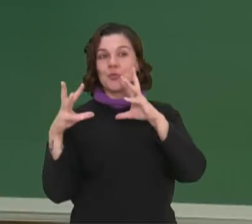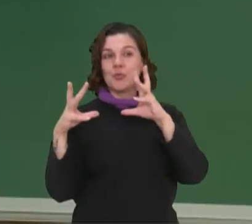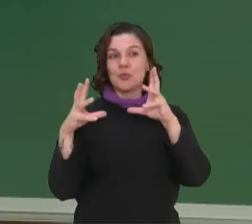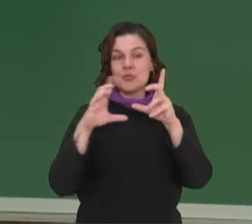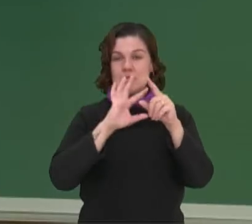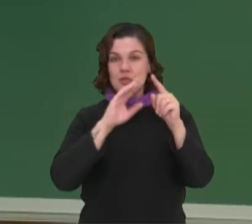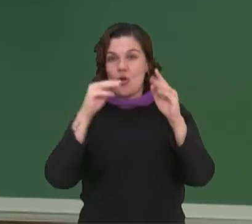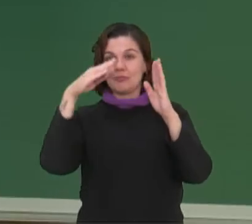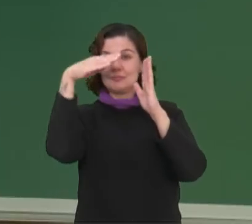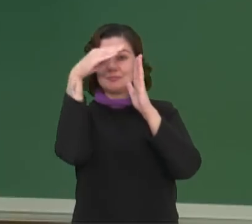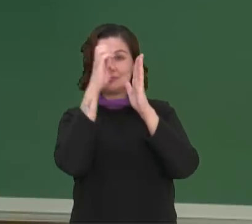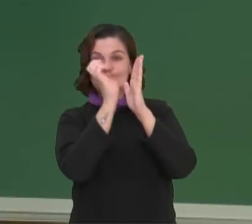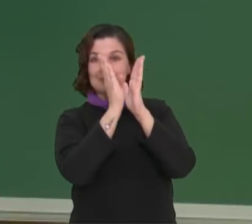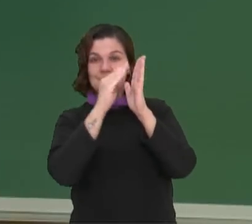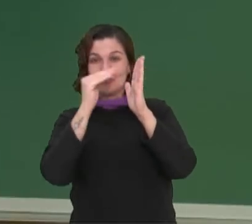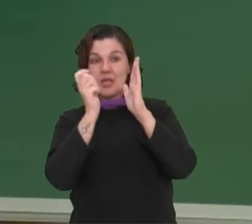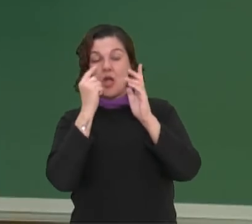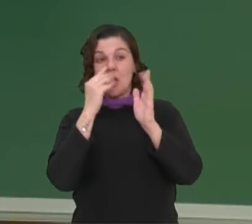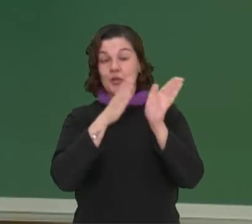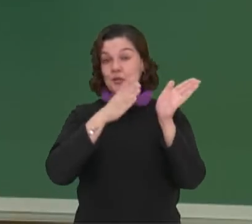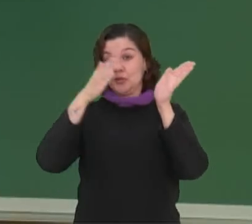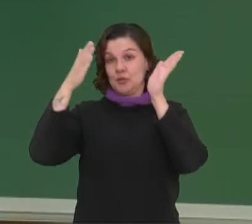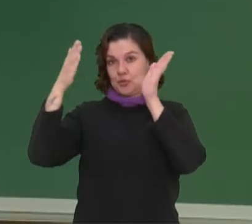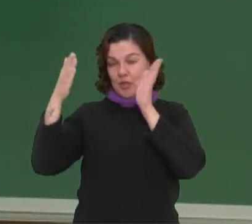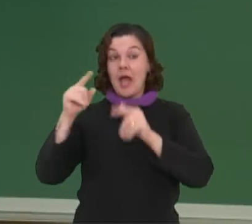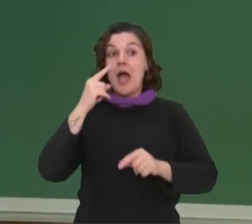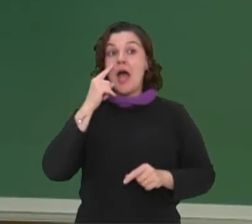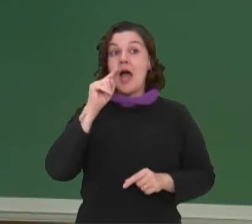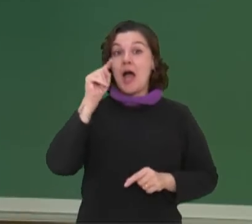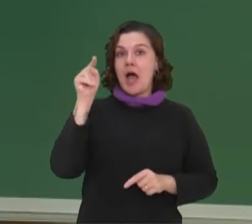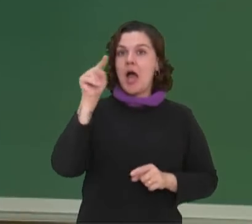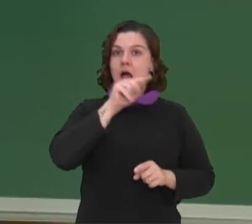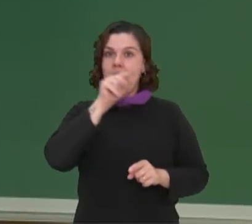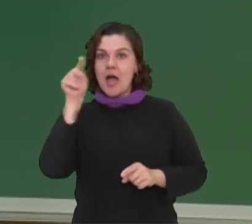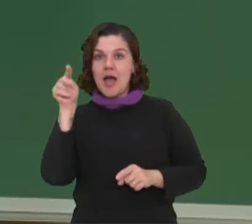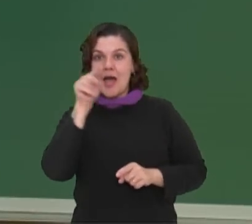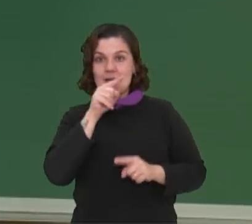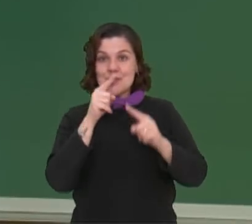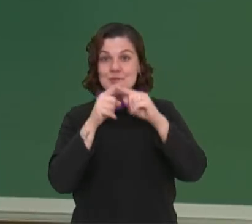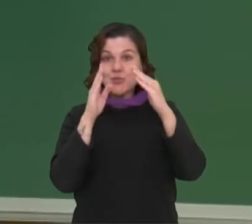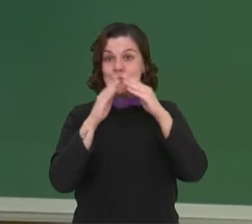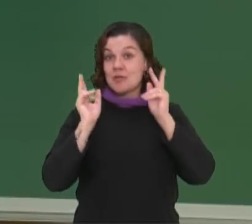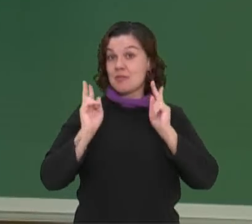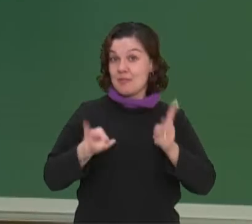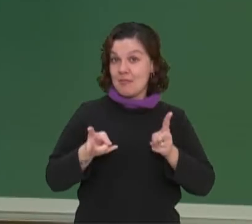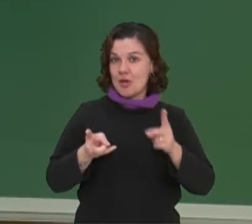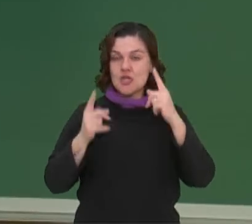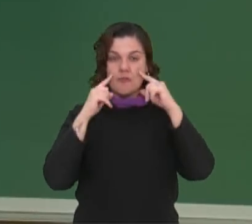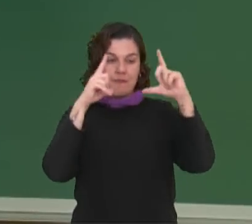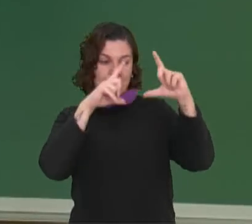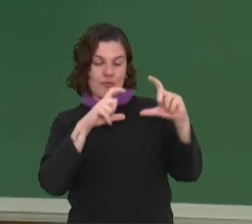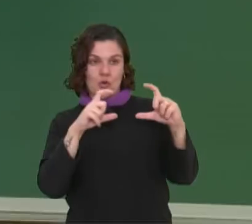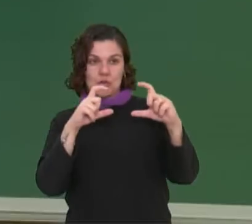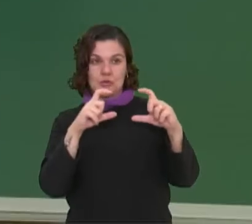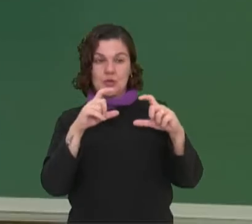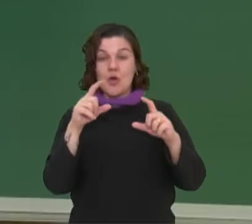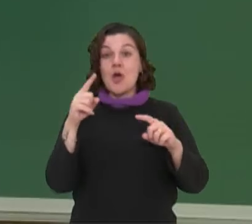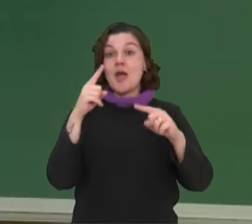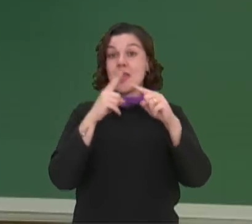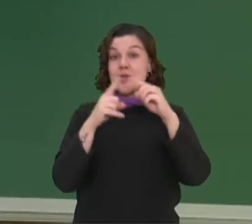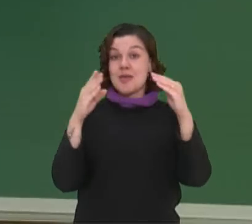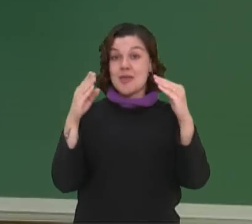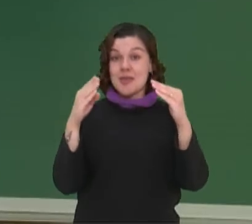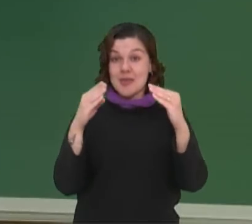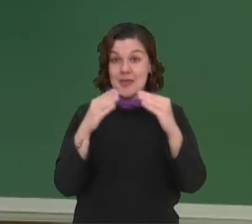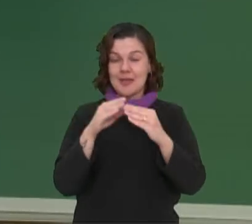essas formas aparecendo. Aqui do lado, detalhe, essas duas imagens são da mesma igreja, a igreja de São Francisco